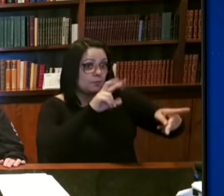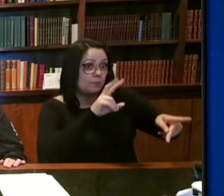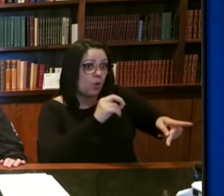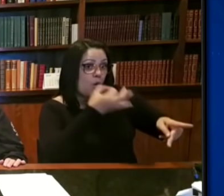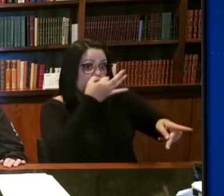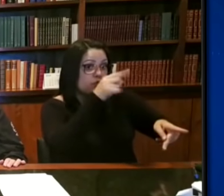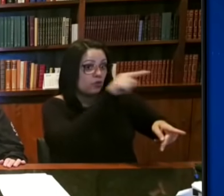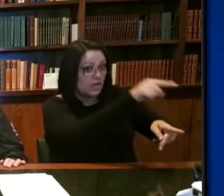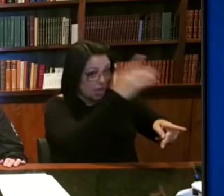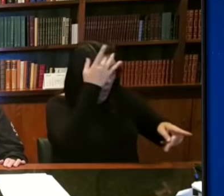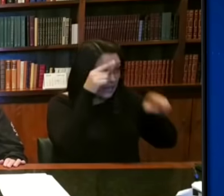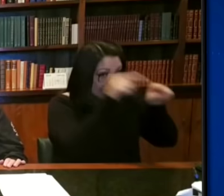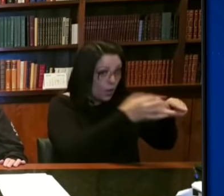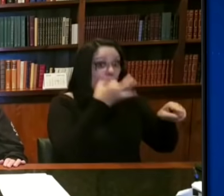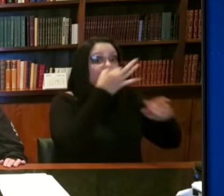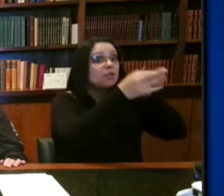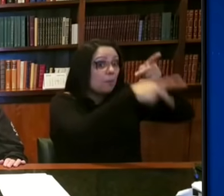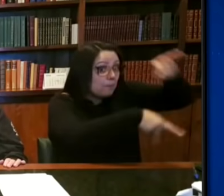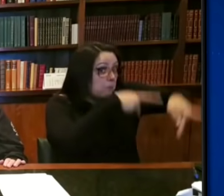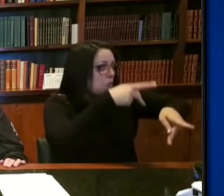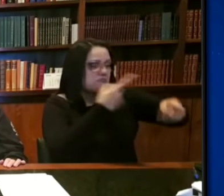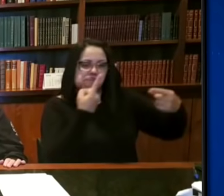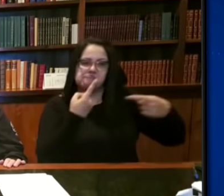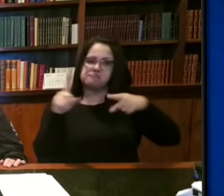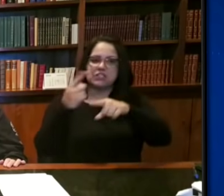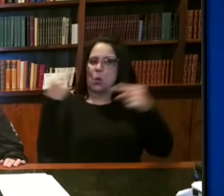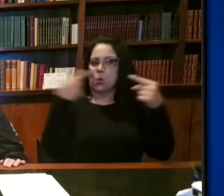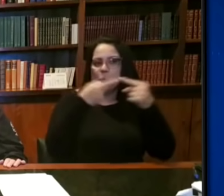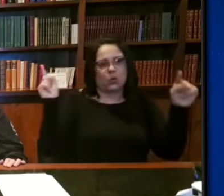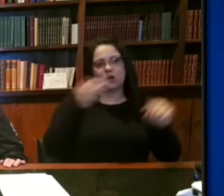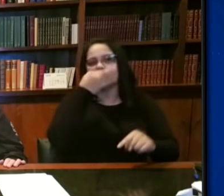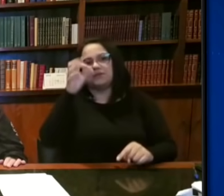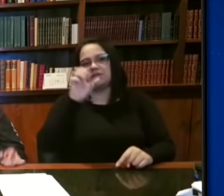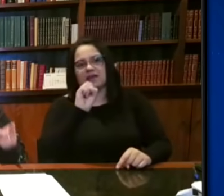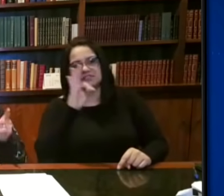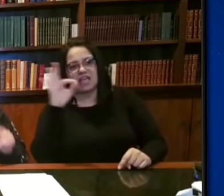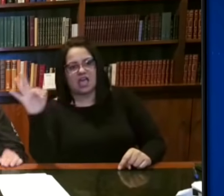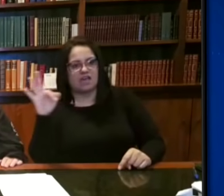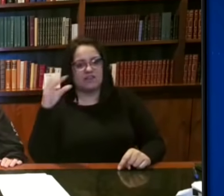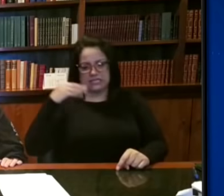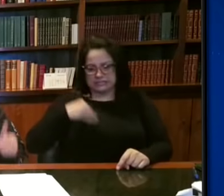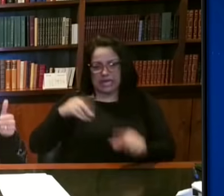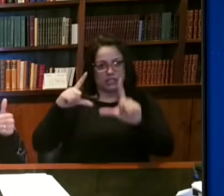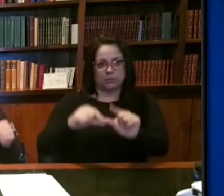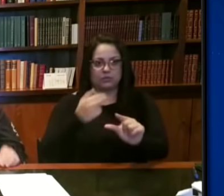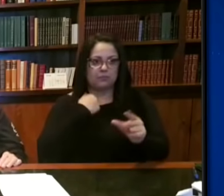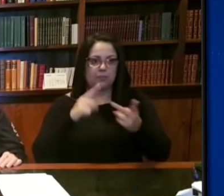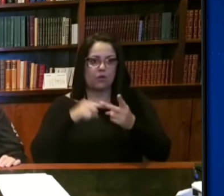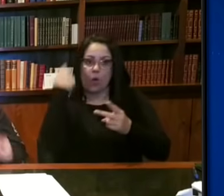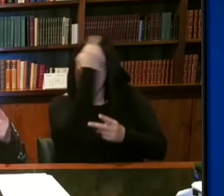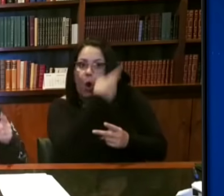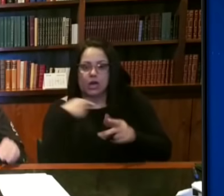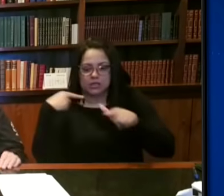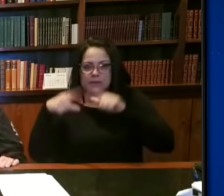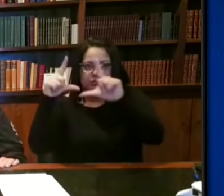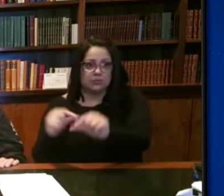que é desfavorável a essa avaliação. Por outro lado, eles acham que constitucionalmente estão assegurando direitos,